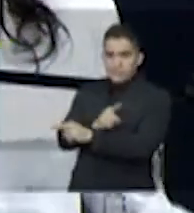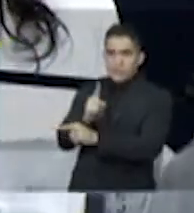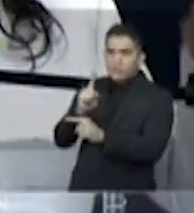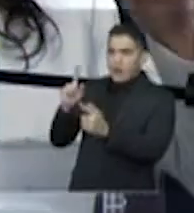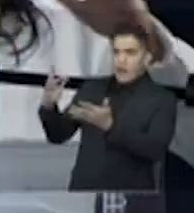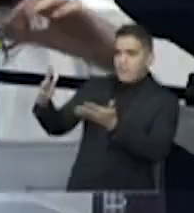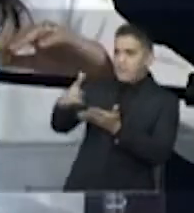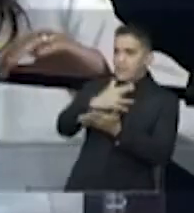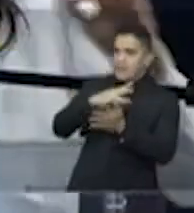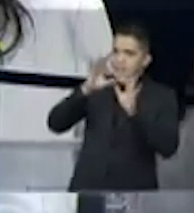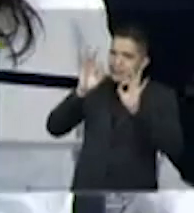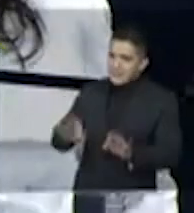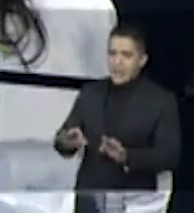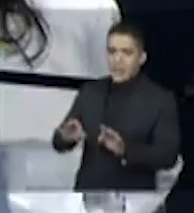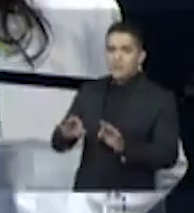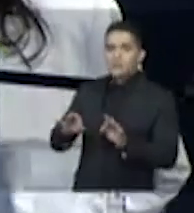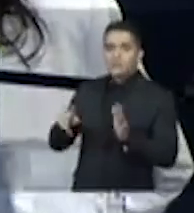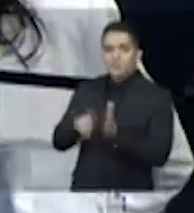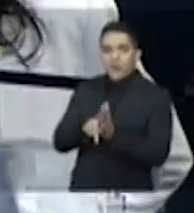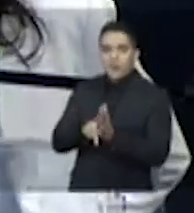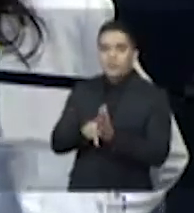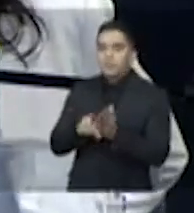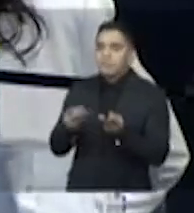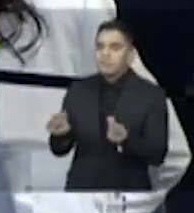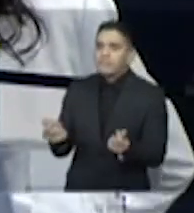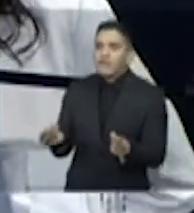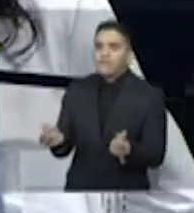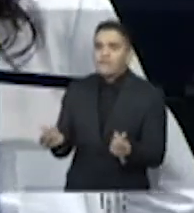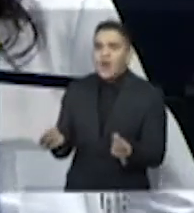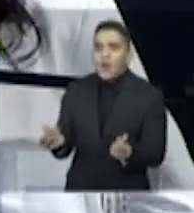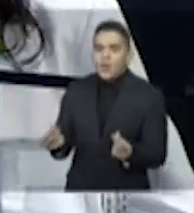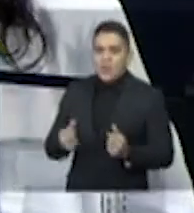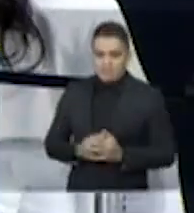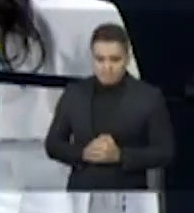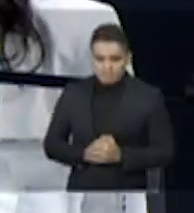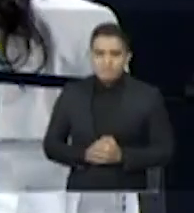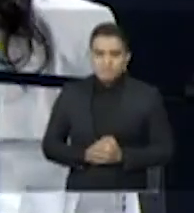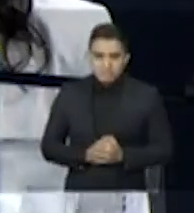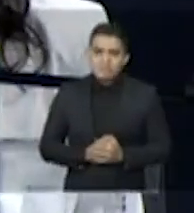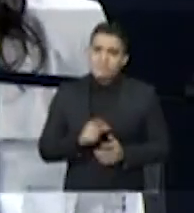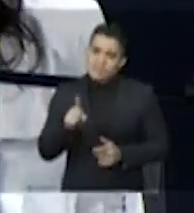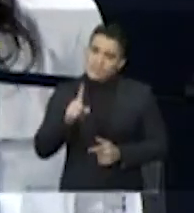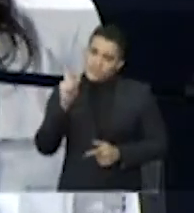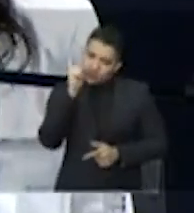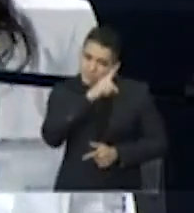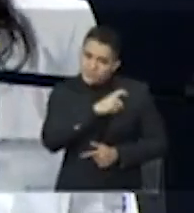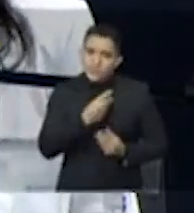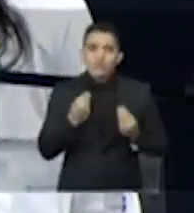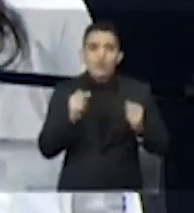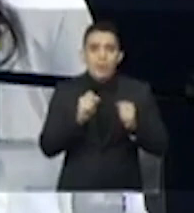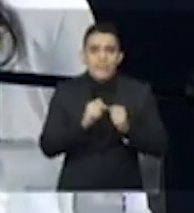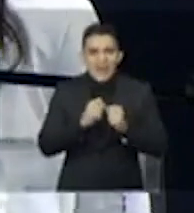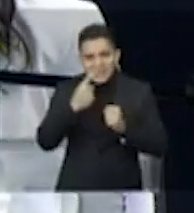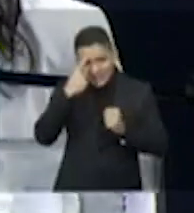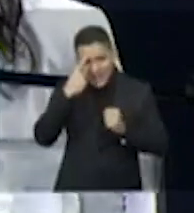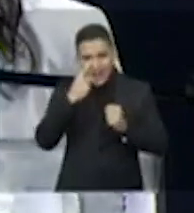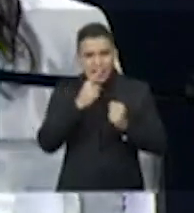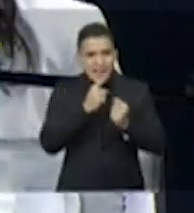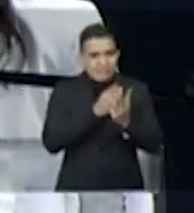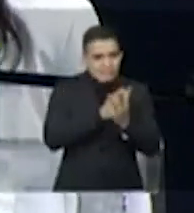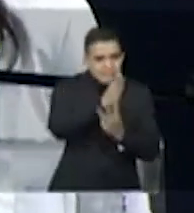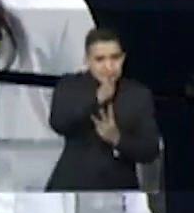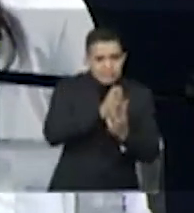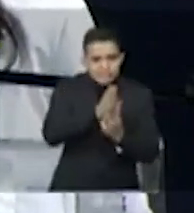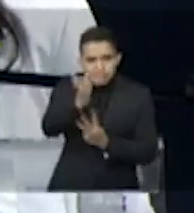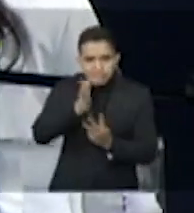de forma institucional e, quando estão, elas são insuficientes, o que representa um entrave para pensar os três eixos estruturantes dessa